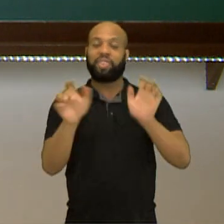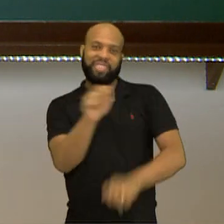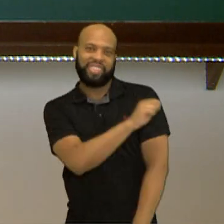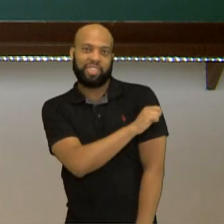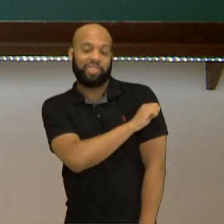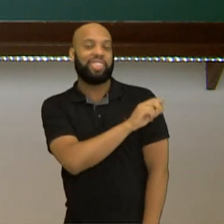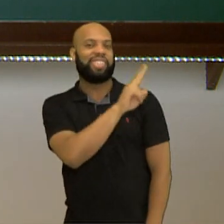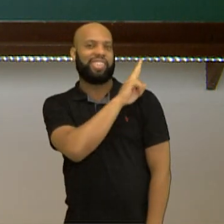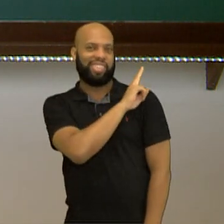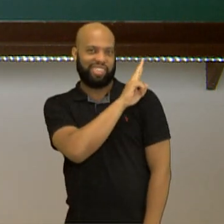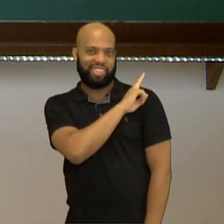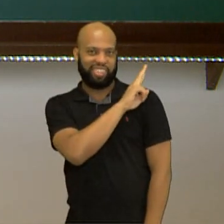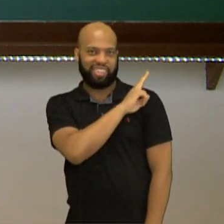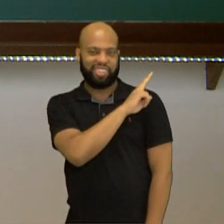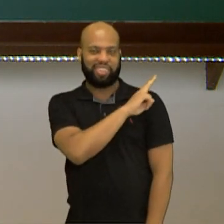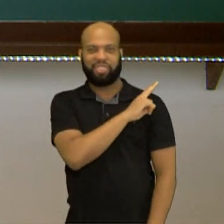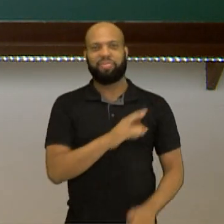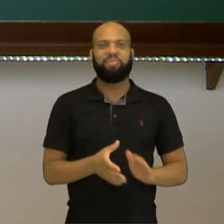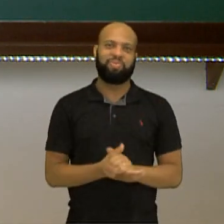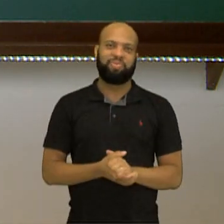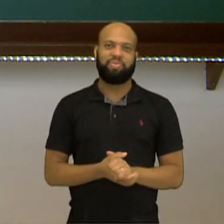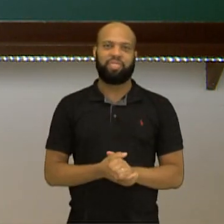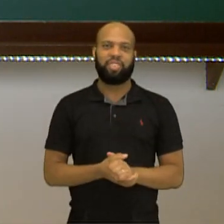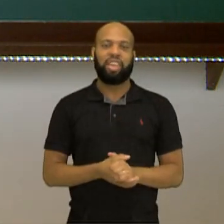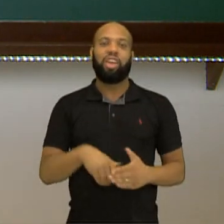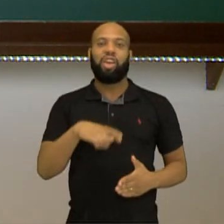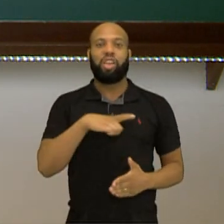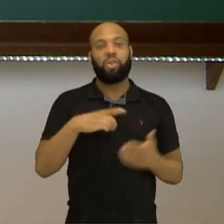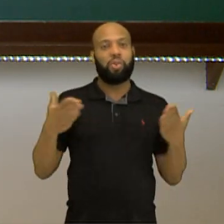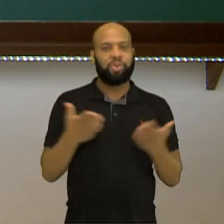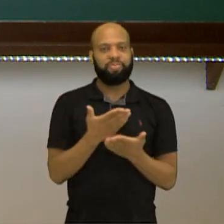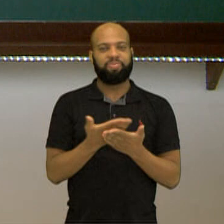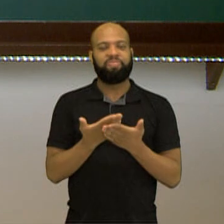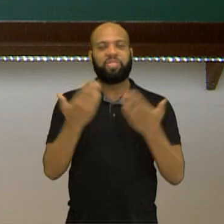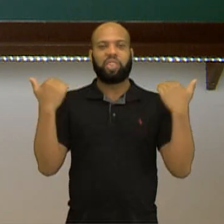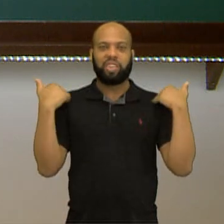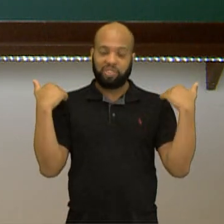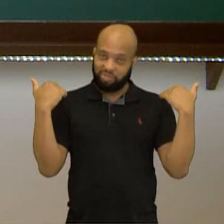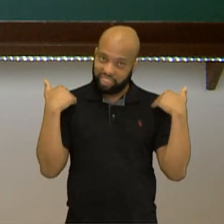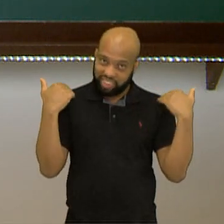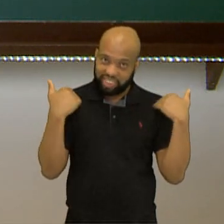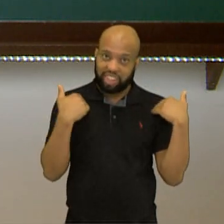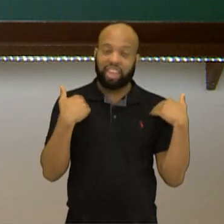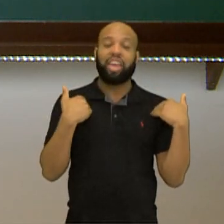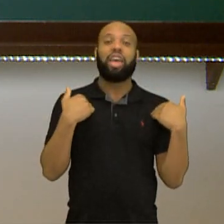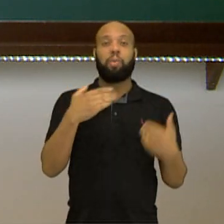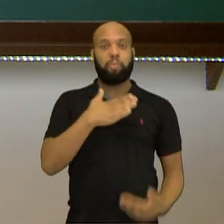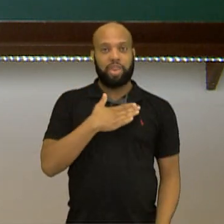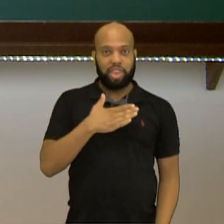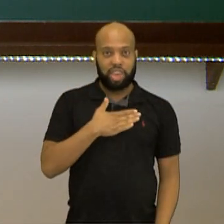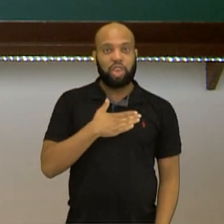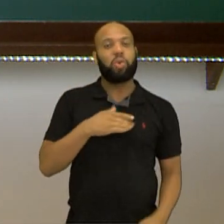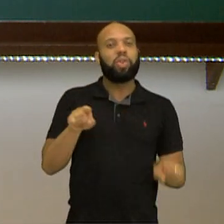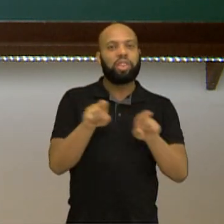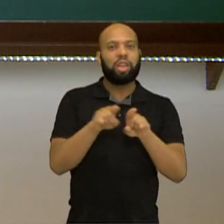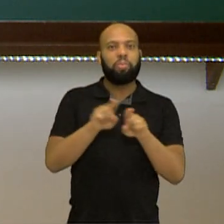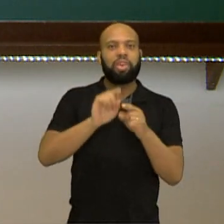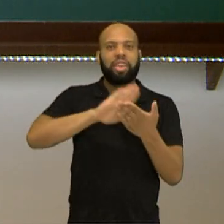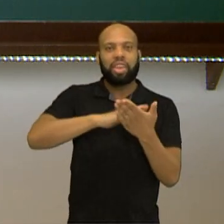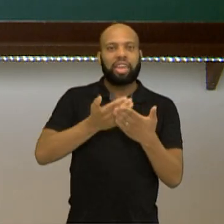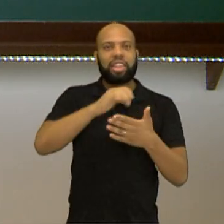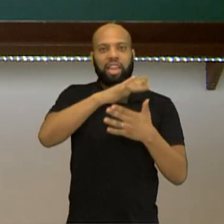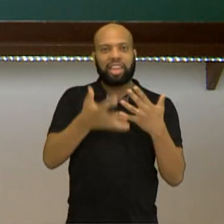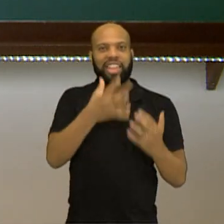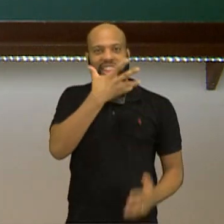Olá, estudantes da segunda série do ensino médio. Estamos aqui hoje para mais uma aula de educação física comigo, professora Vanessa, e